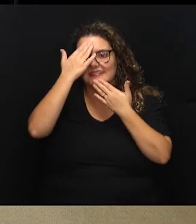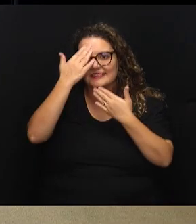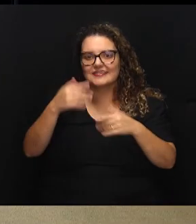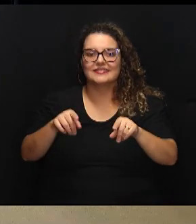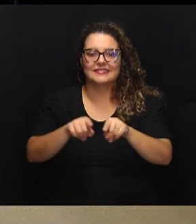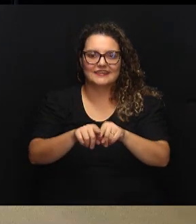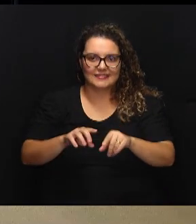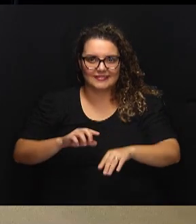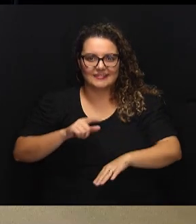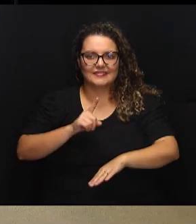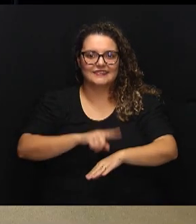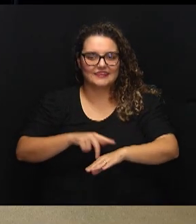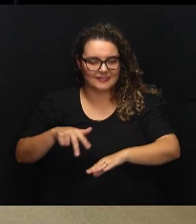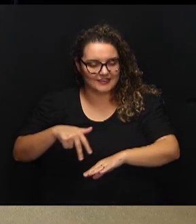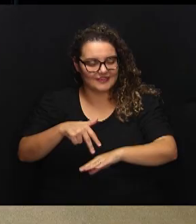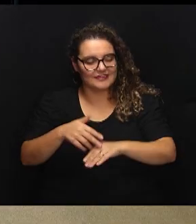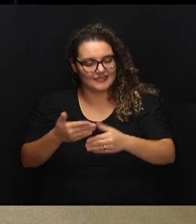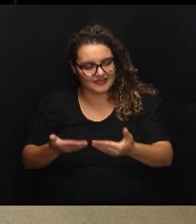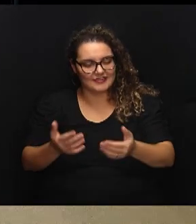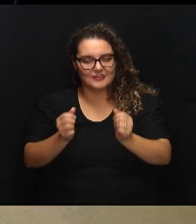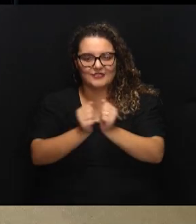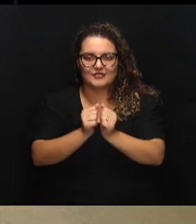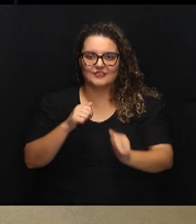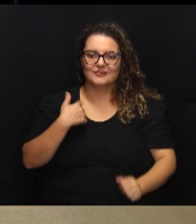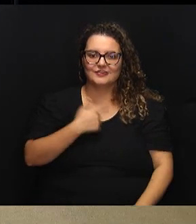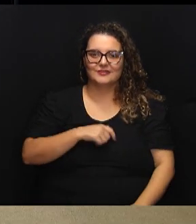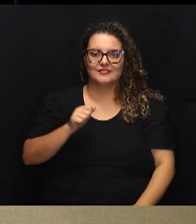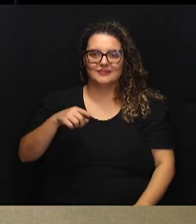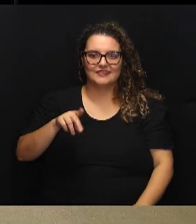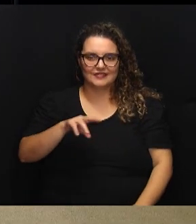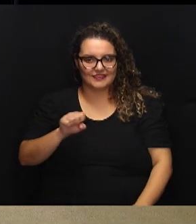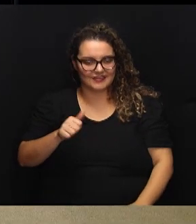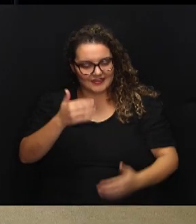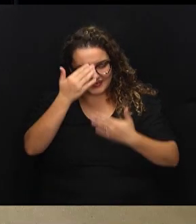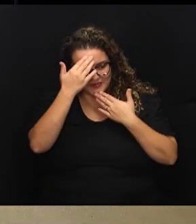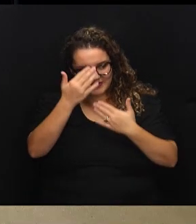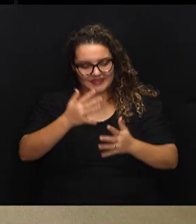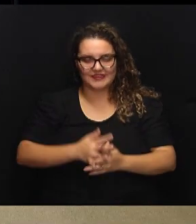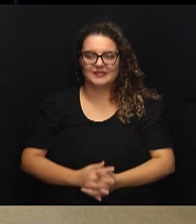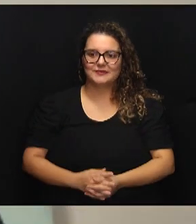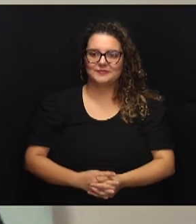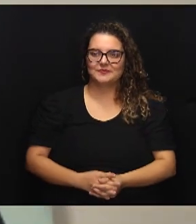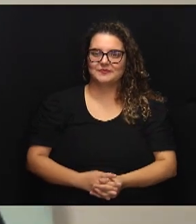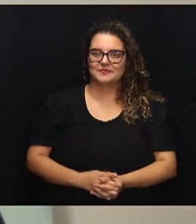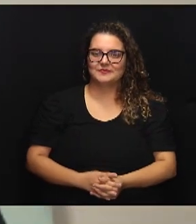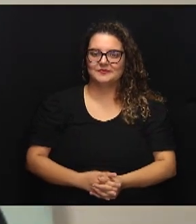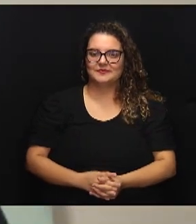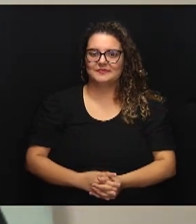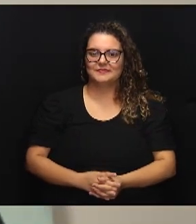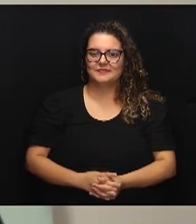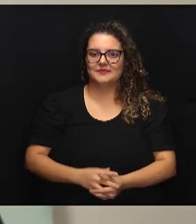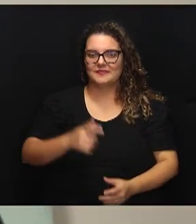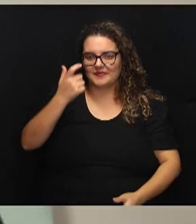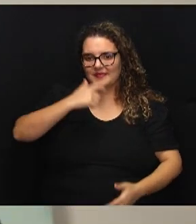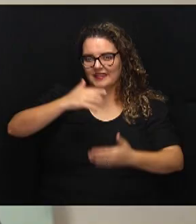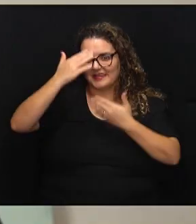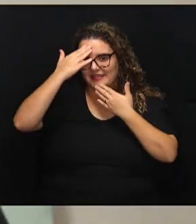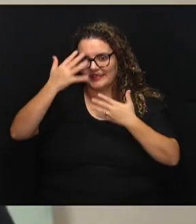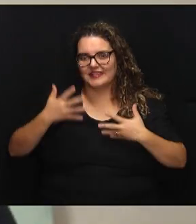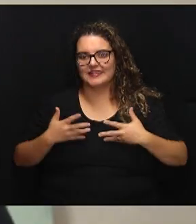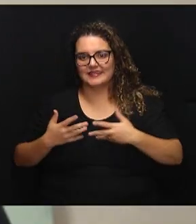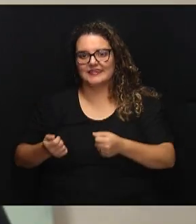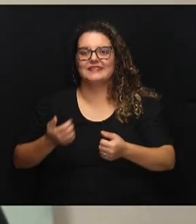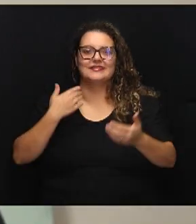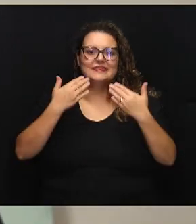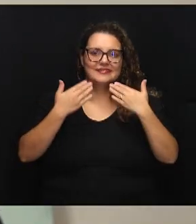sua disponibilidade por estar conosco, viu, Andressa? Muito obrigada. Eu que agradeço o convite, foi um